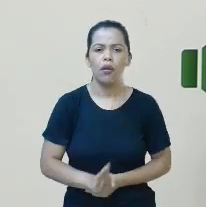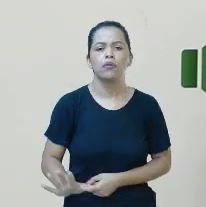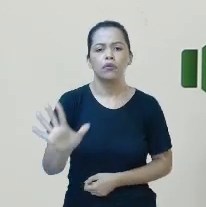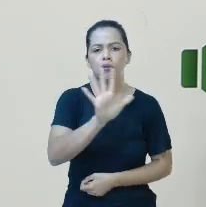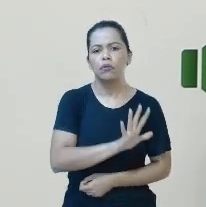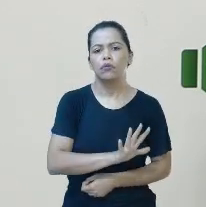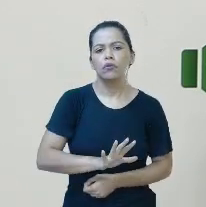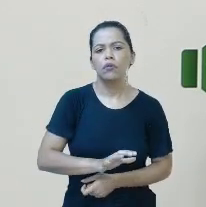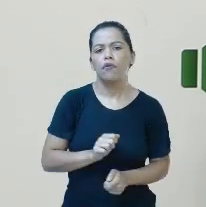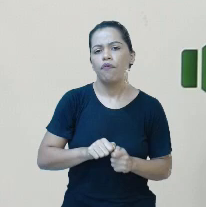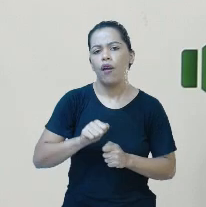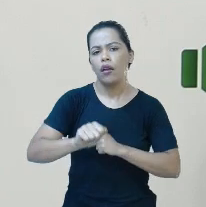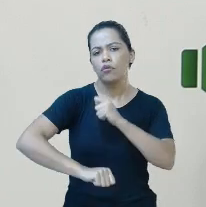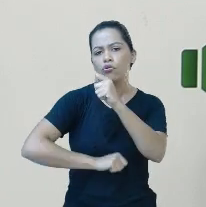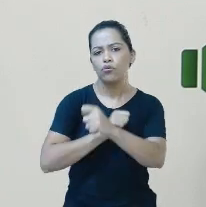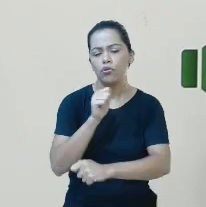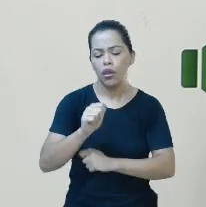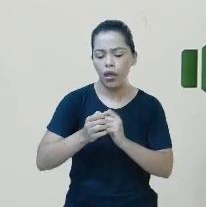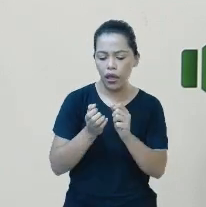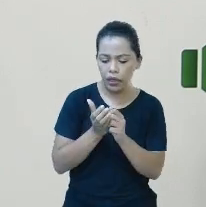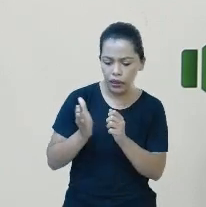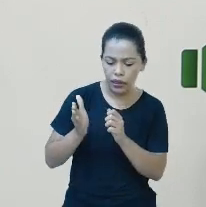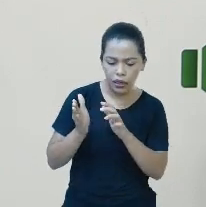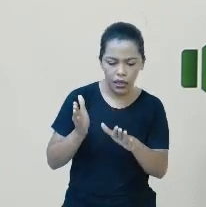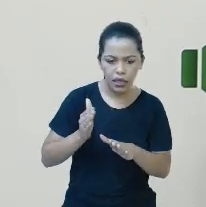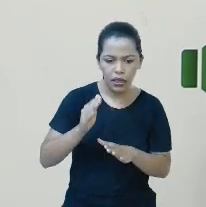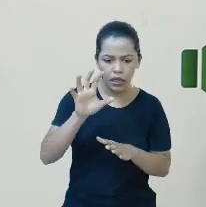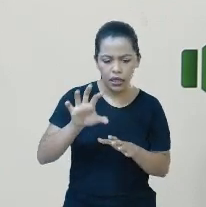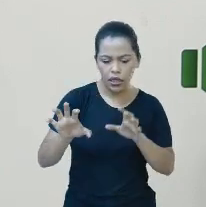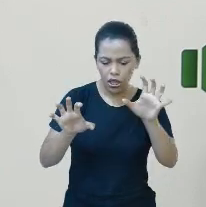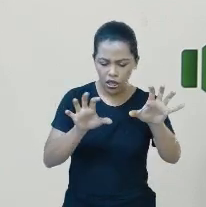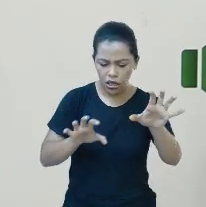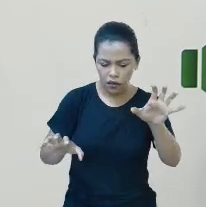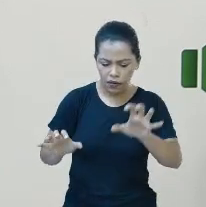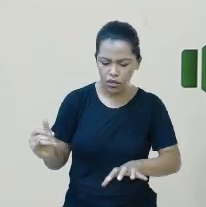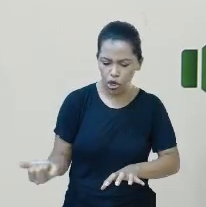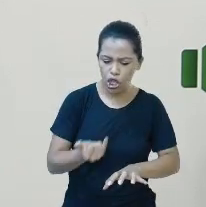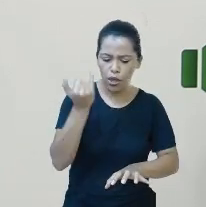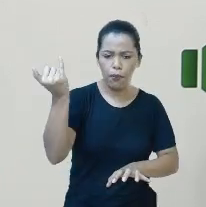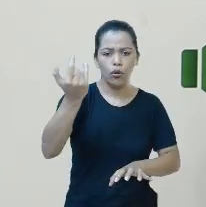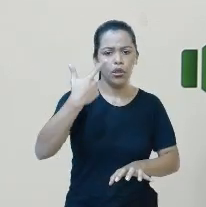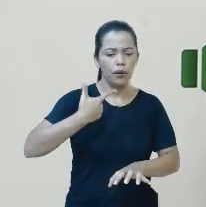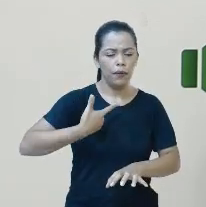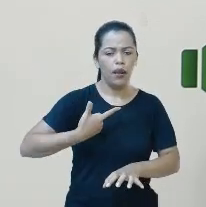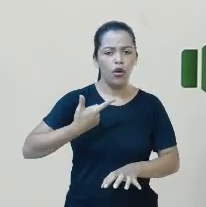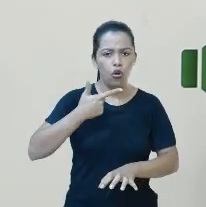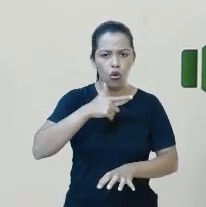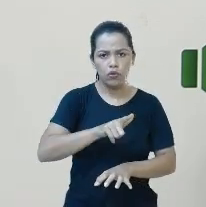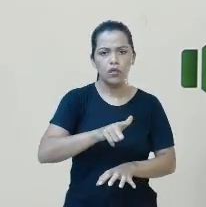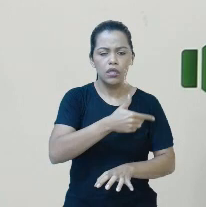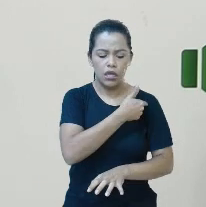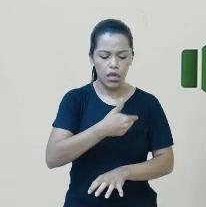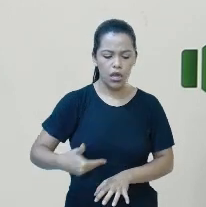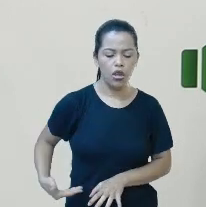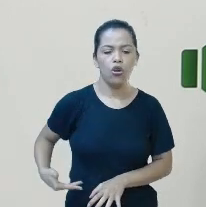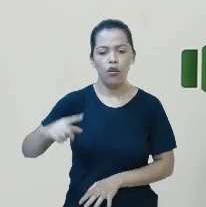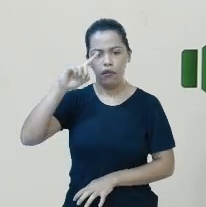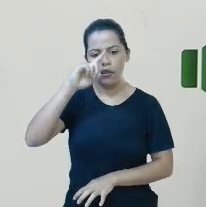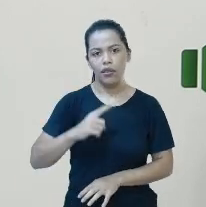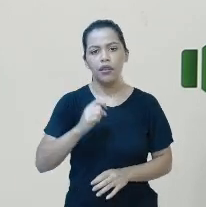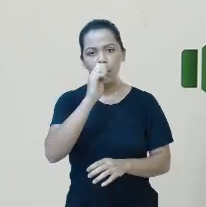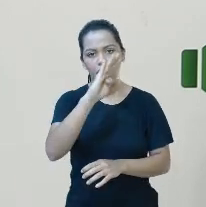Brasil torna sua divisão em regiões muito importantes para governar o país. Eu vou te dar um exemplo